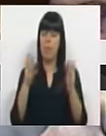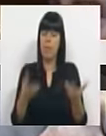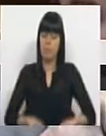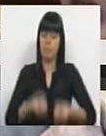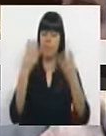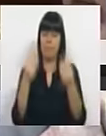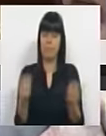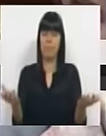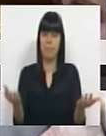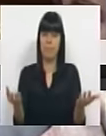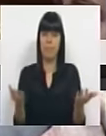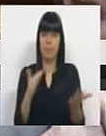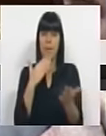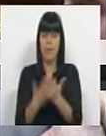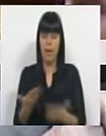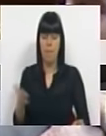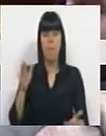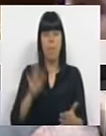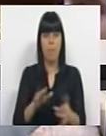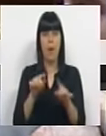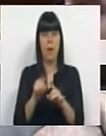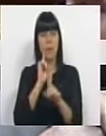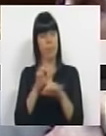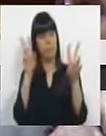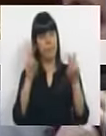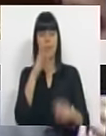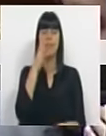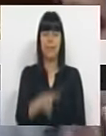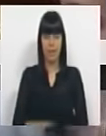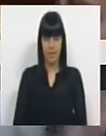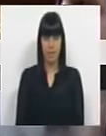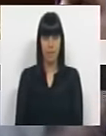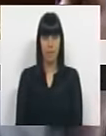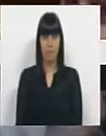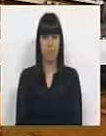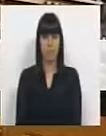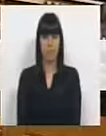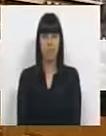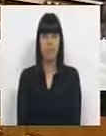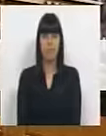finalmente darmos um passo em frente nesta matéria. Disse. Muito